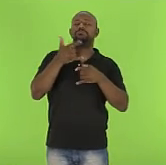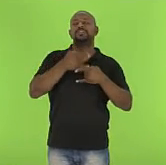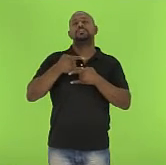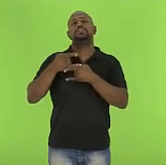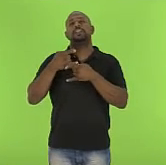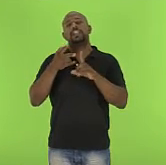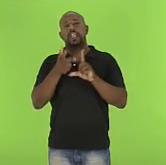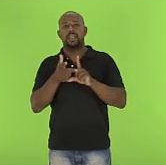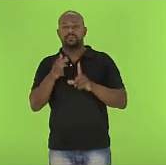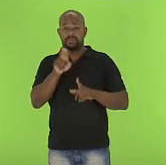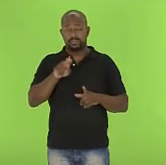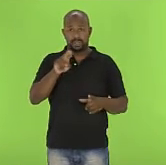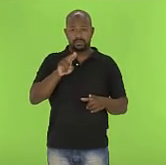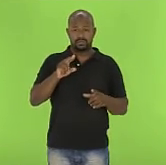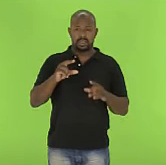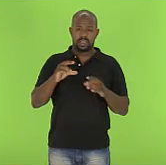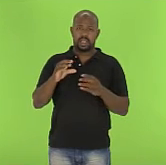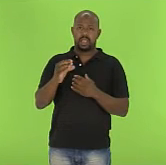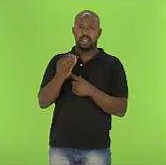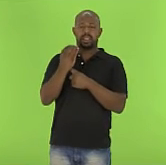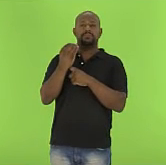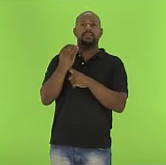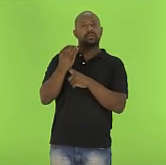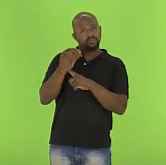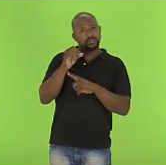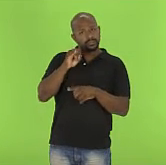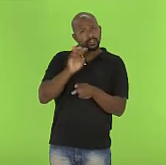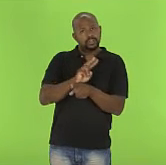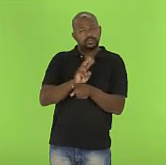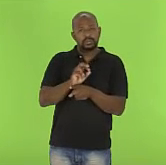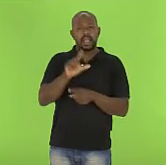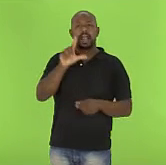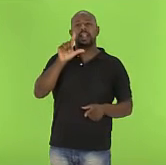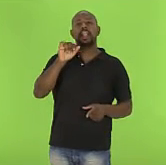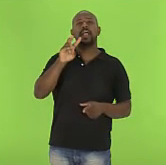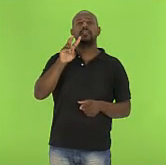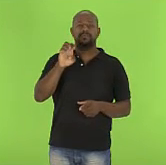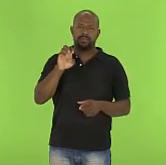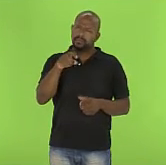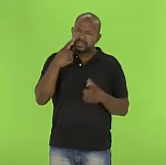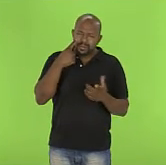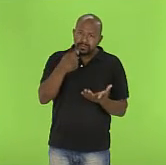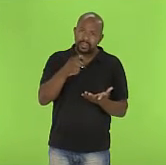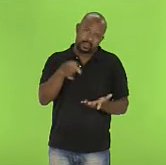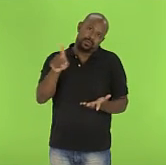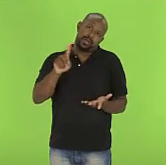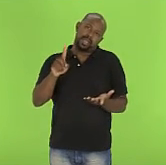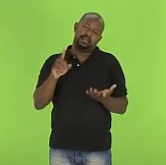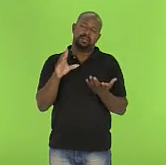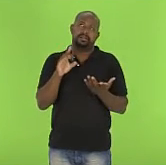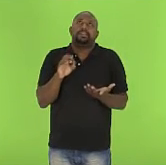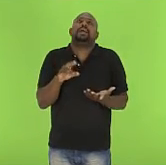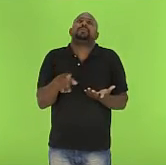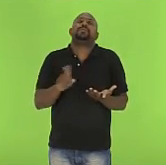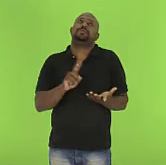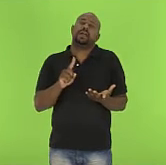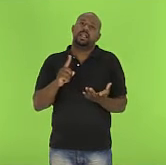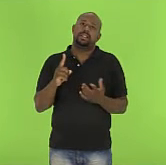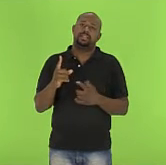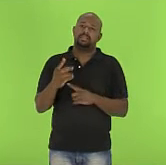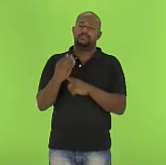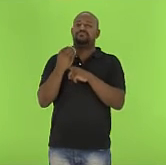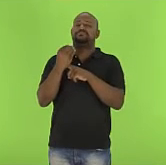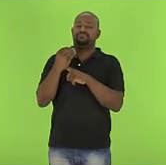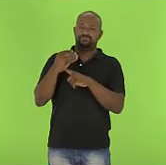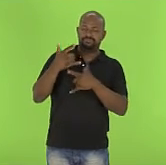Como? Usando a câmera como se de fato fosse uma live. Vocês vão ver que não é. É claro que não